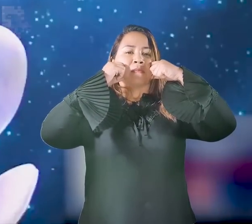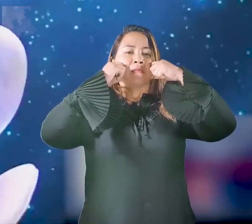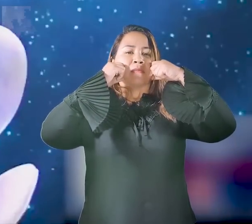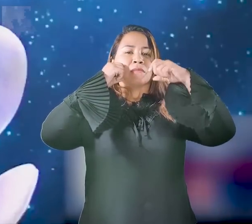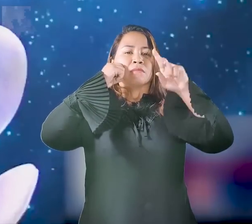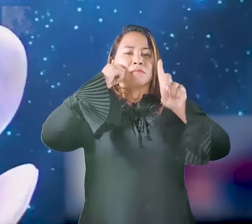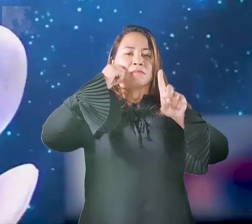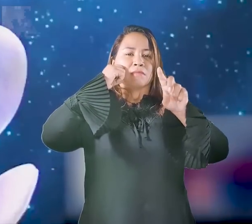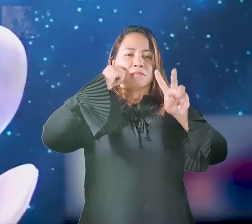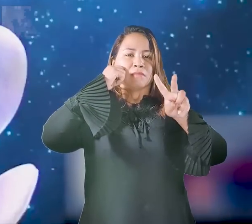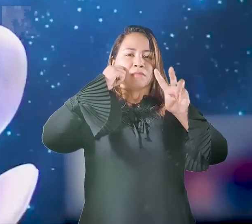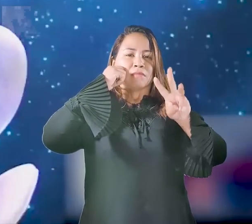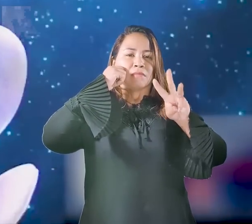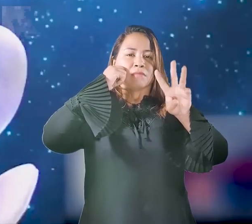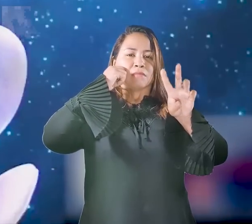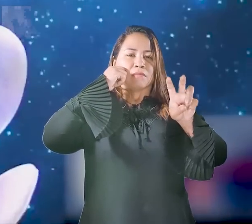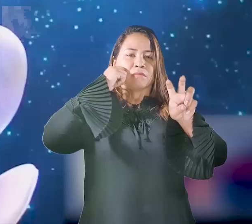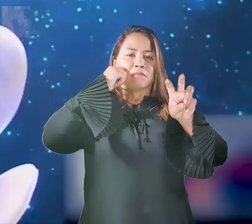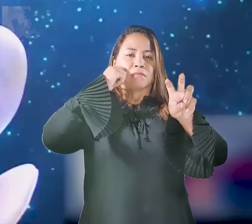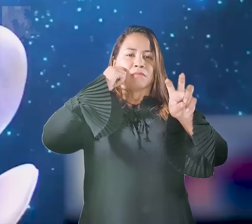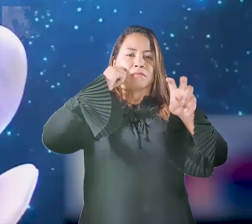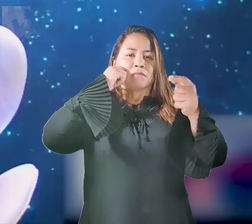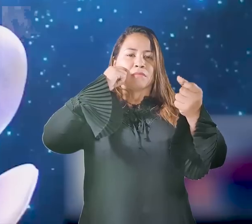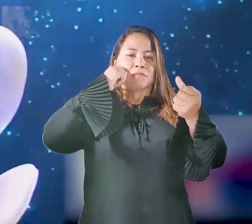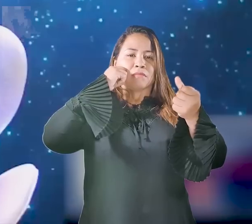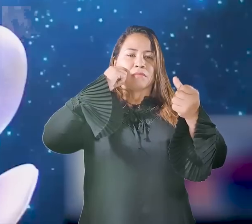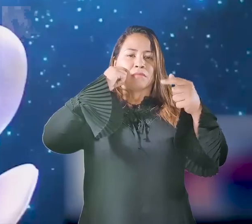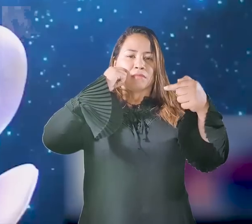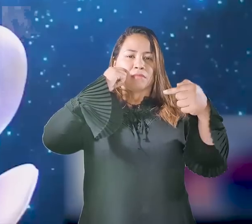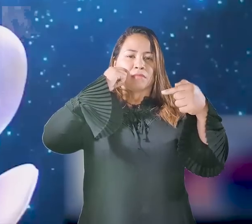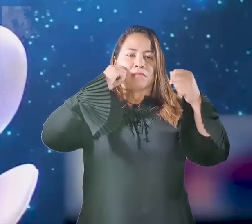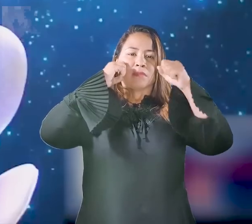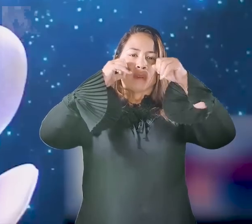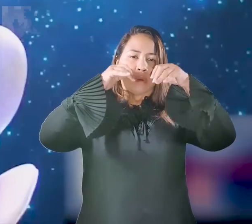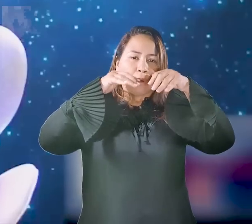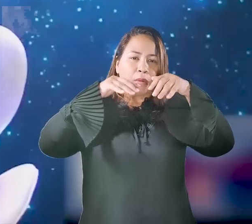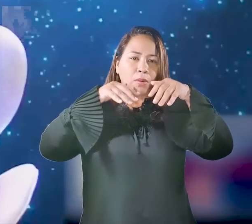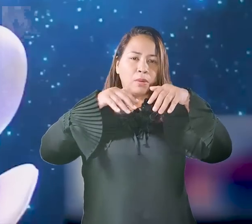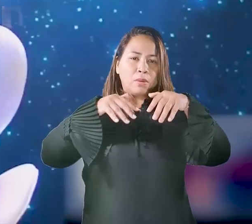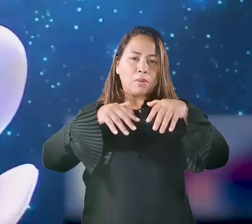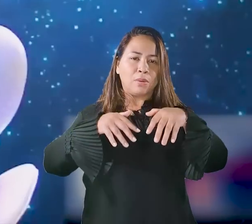Segura. Conta até 7. Solta.